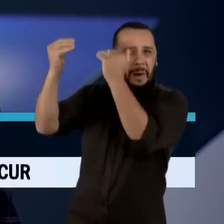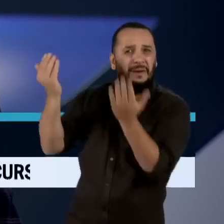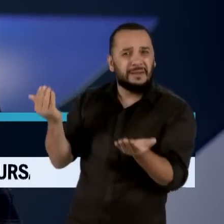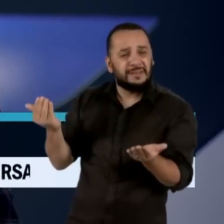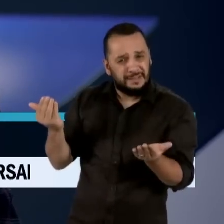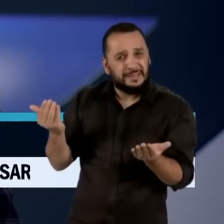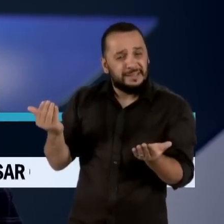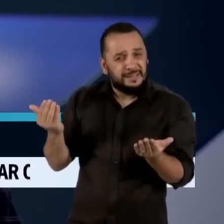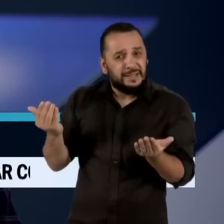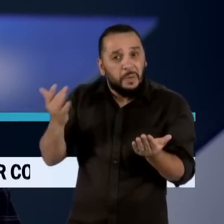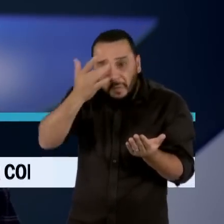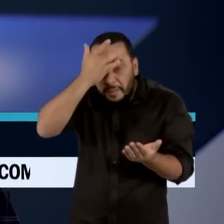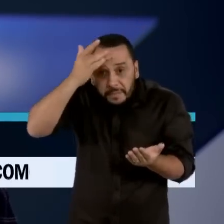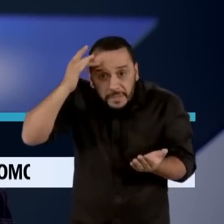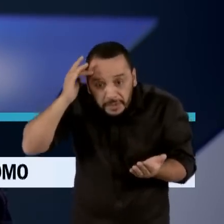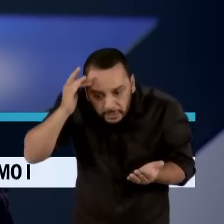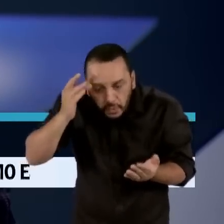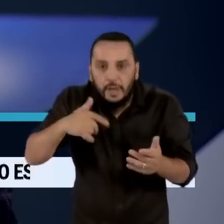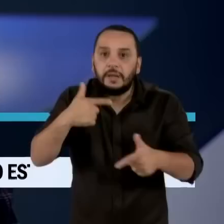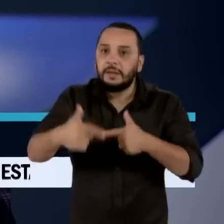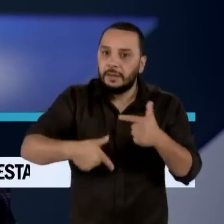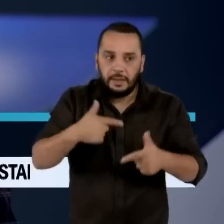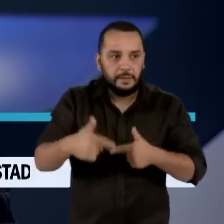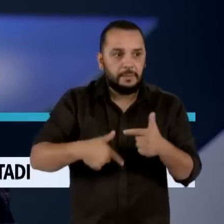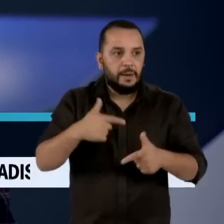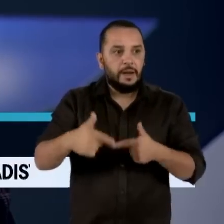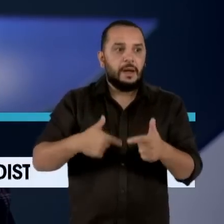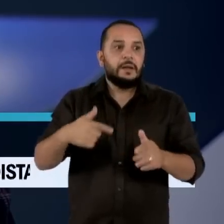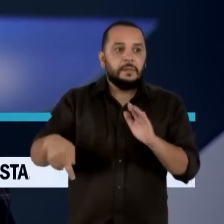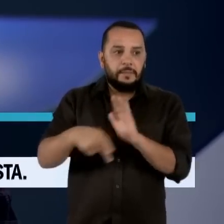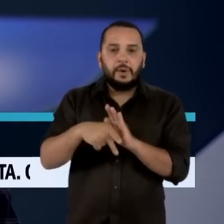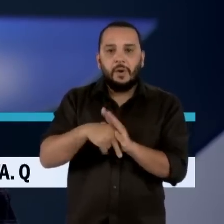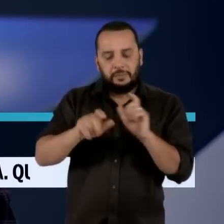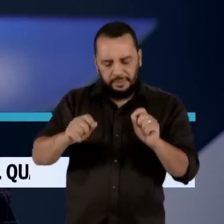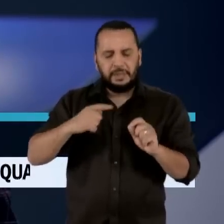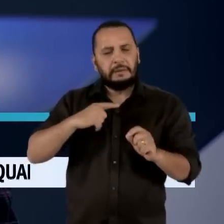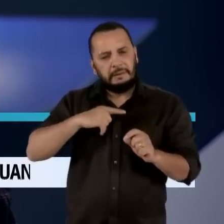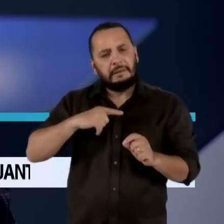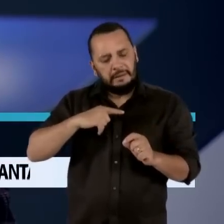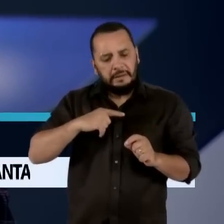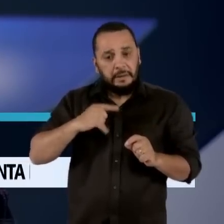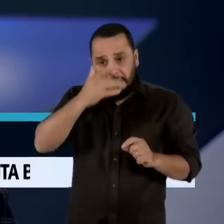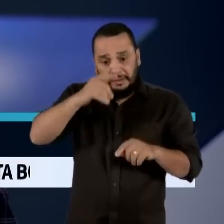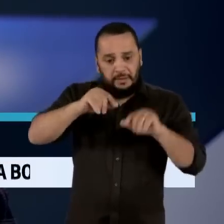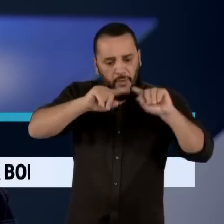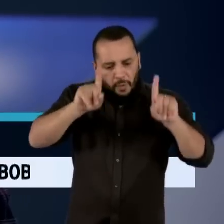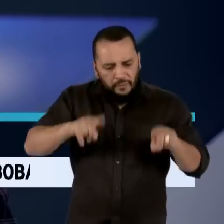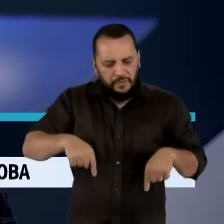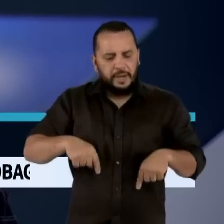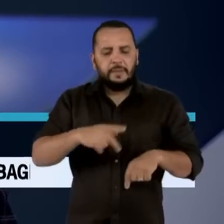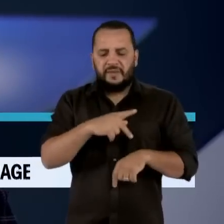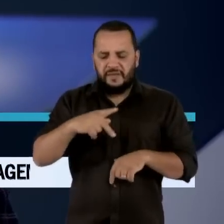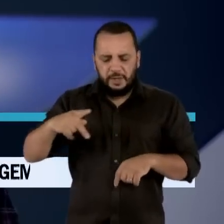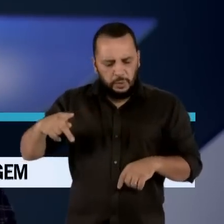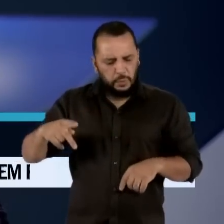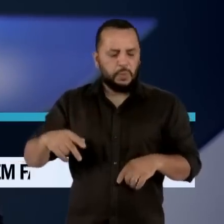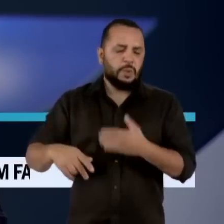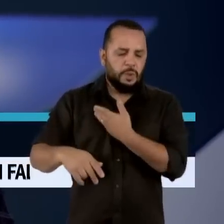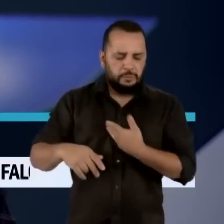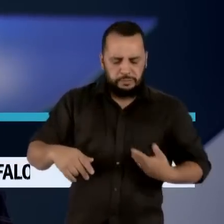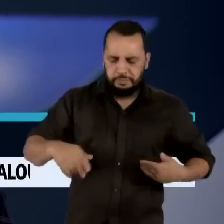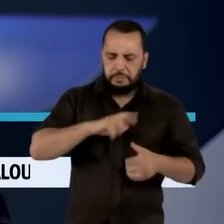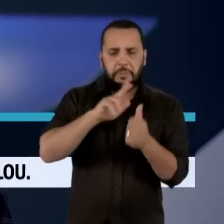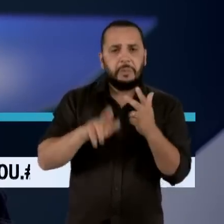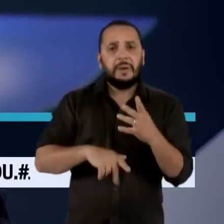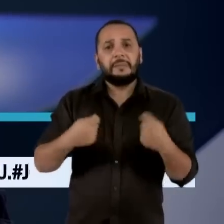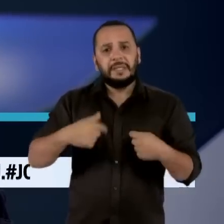entender que uma pessoa pública faz parte do treinamento dela se expressar com educação. Né?